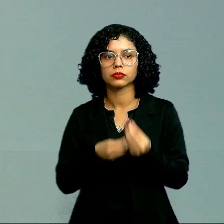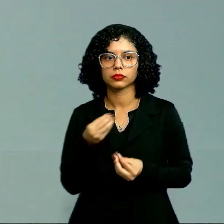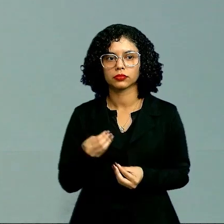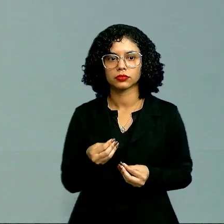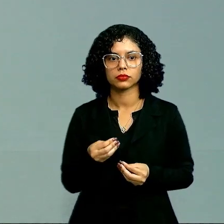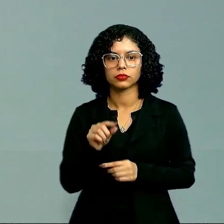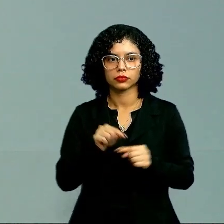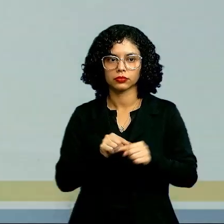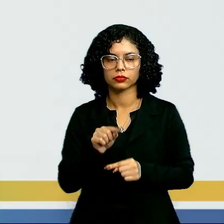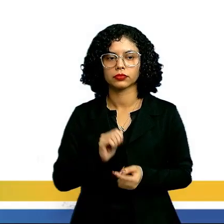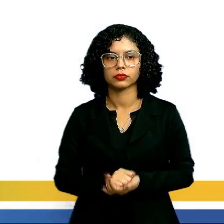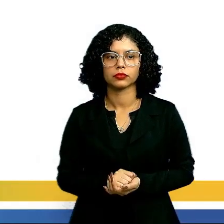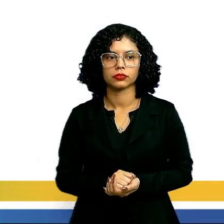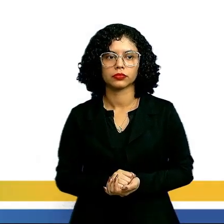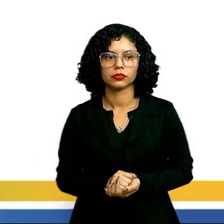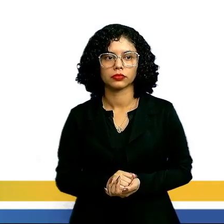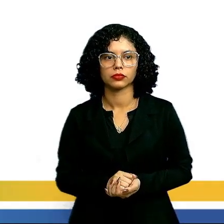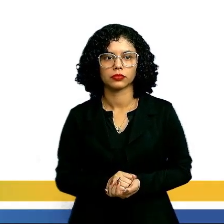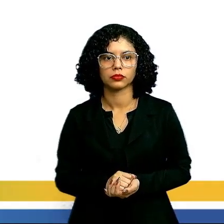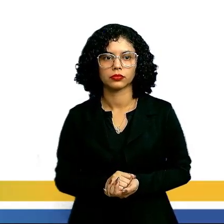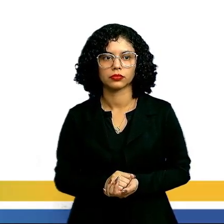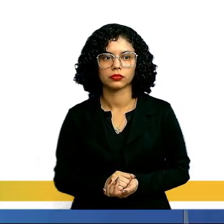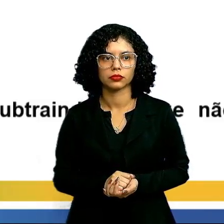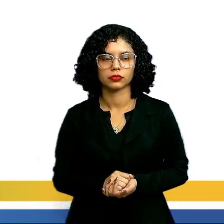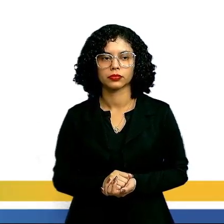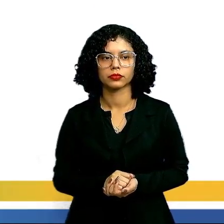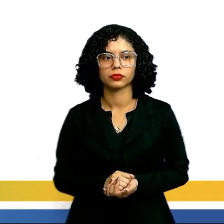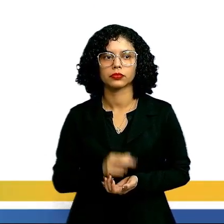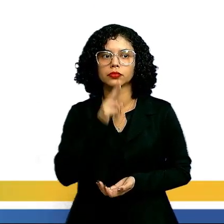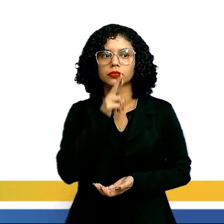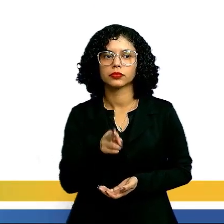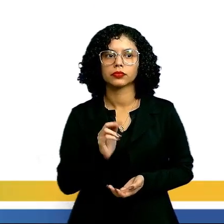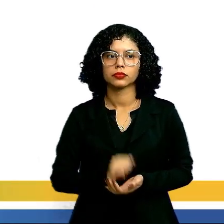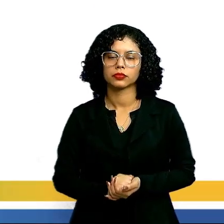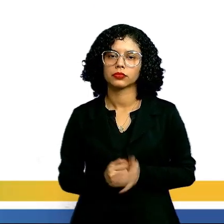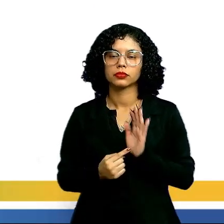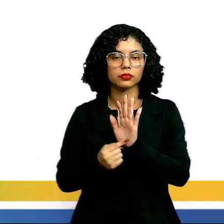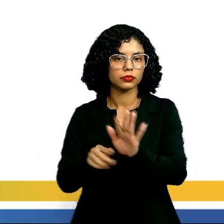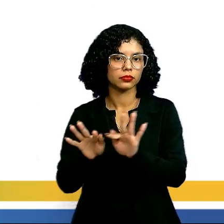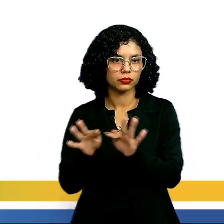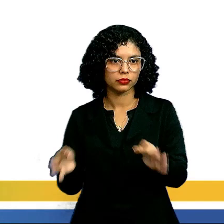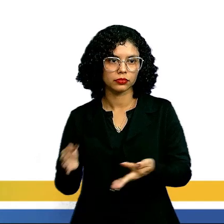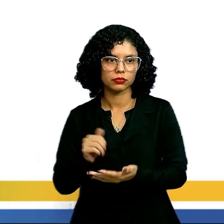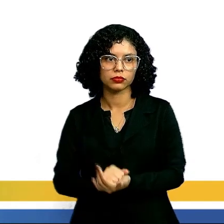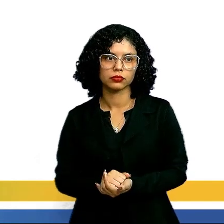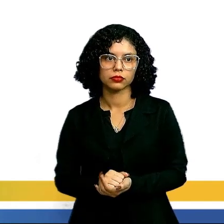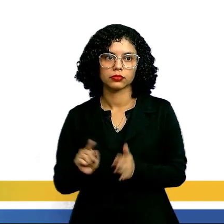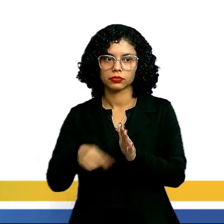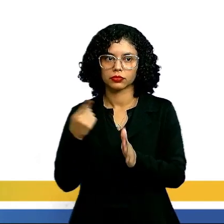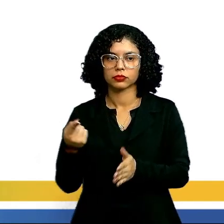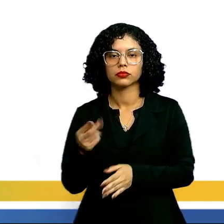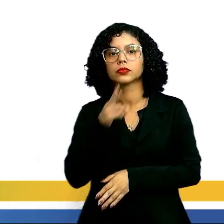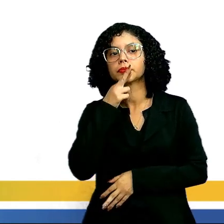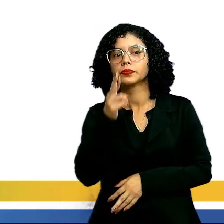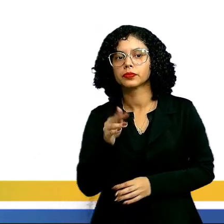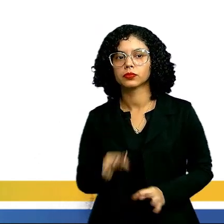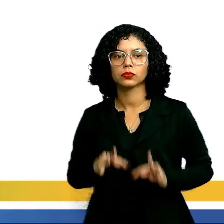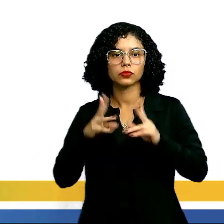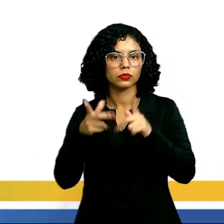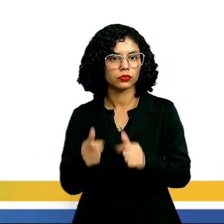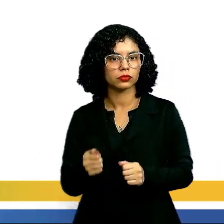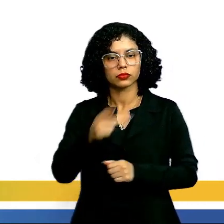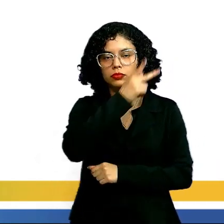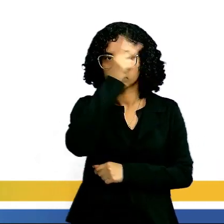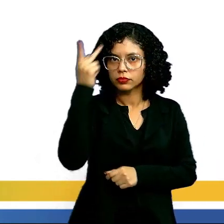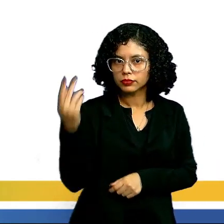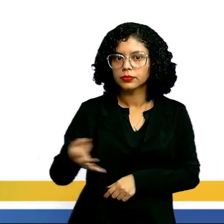ser bem dividido. Então, olha aí, mostrando como é bem simples. Primeiro, vamos calcular